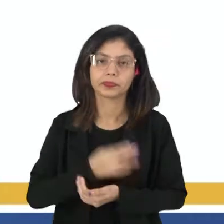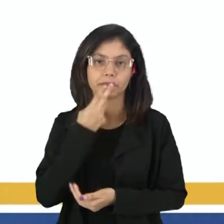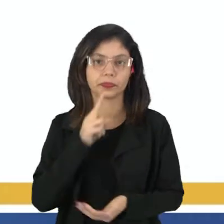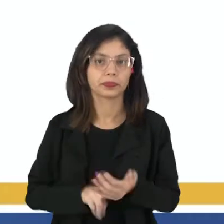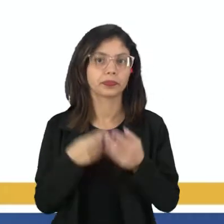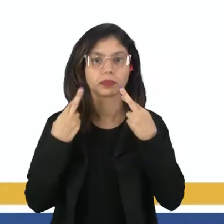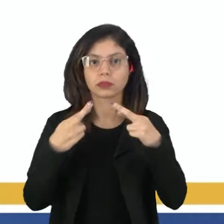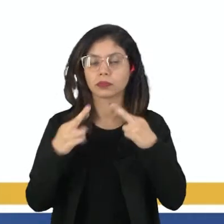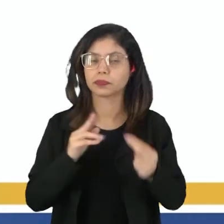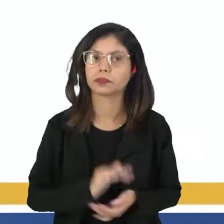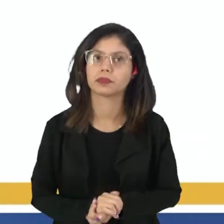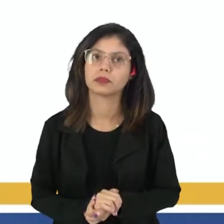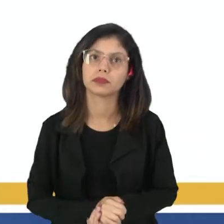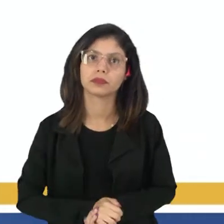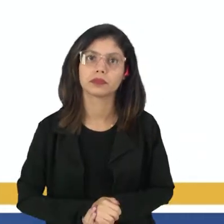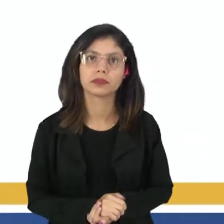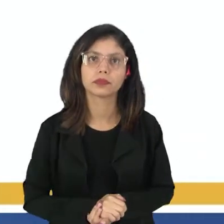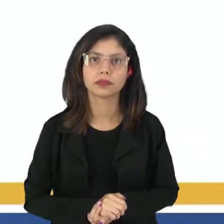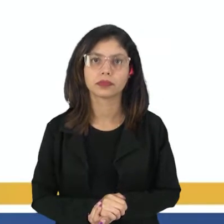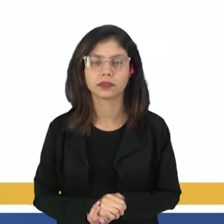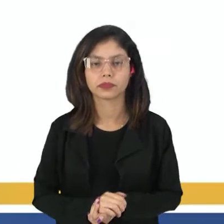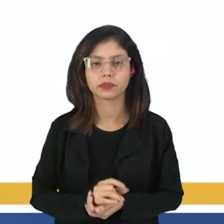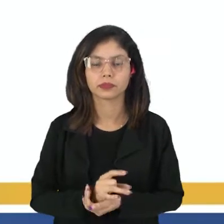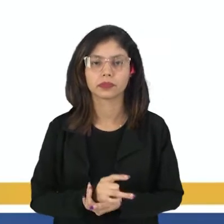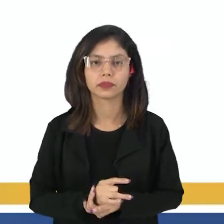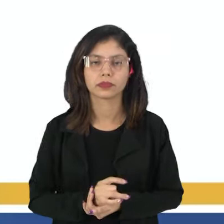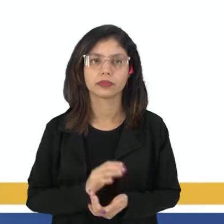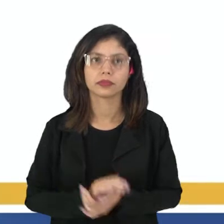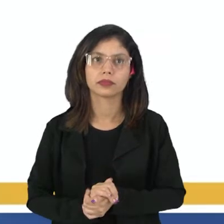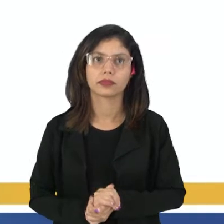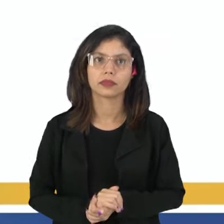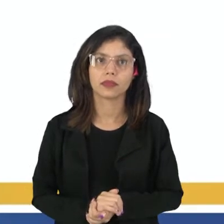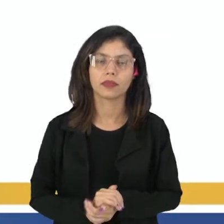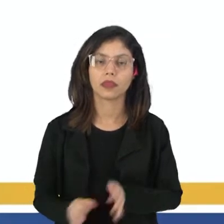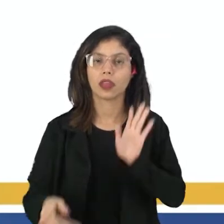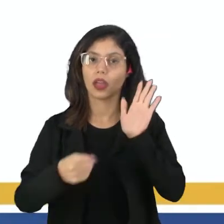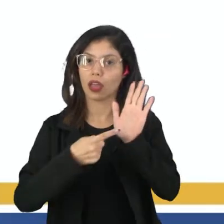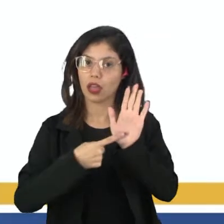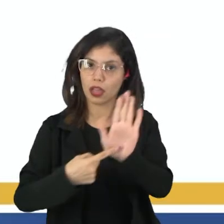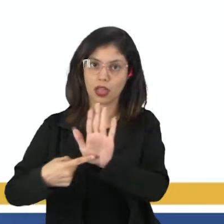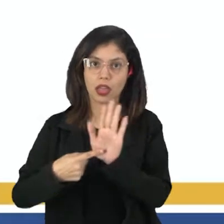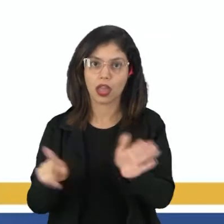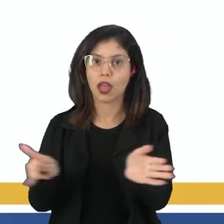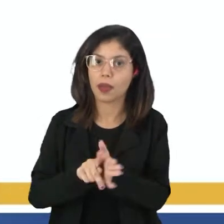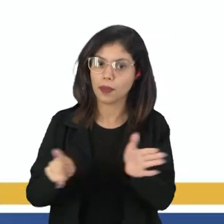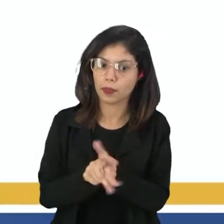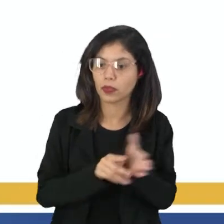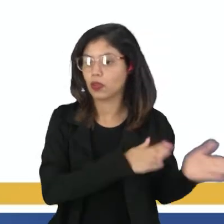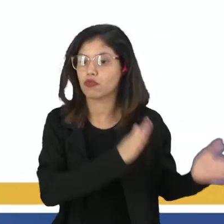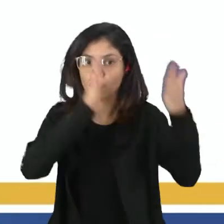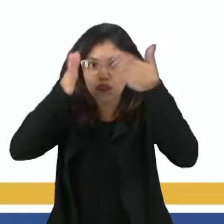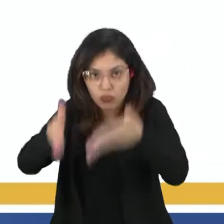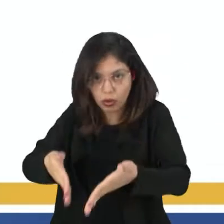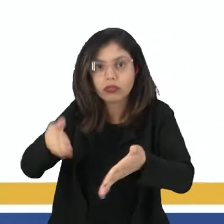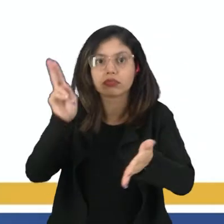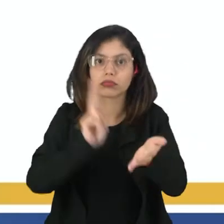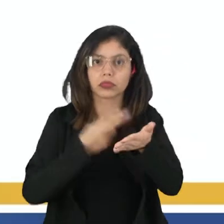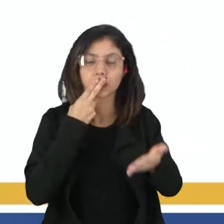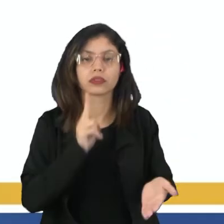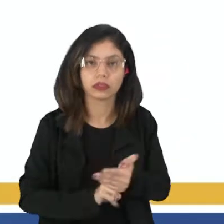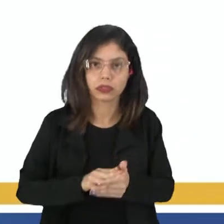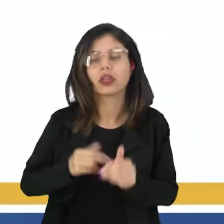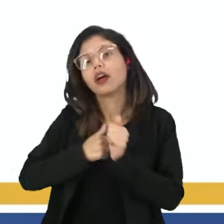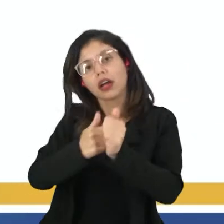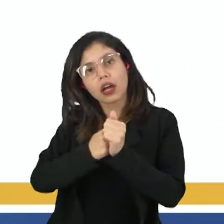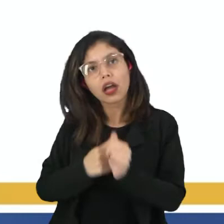de reclamação são as marcas do interlocutor na carta, para quem ele dirige, lembrando que o destinatário